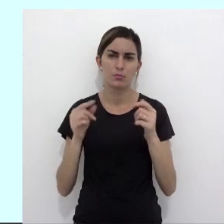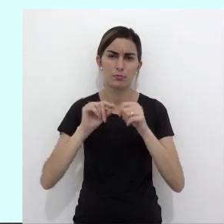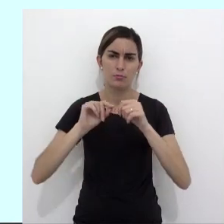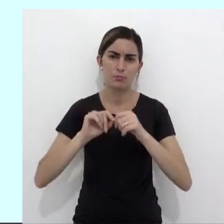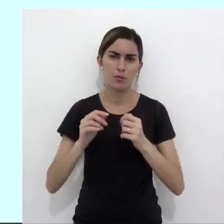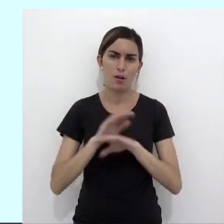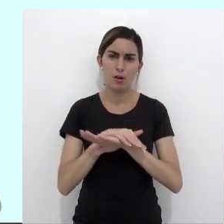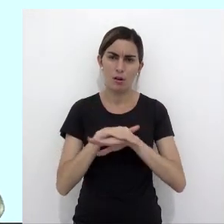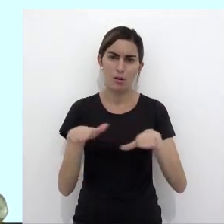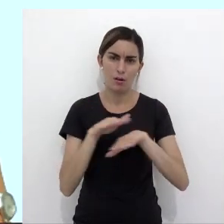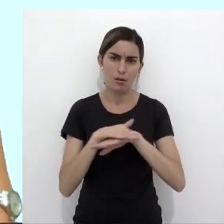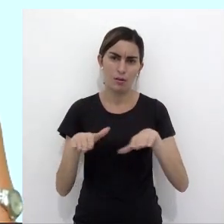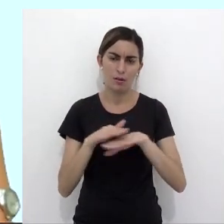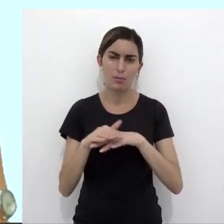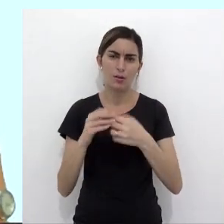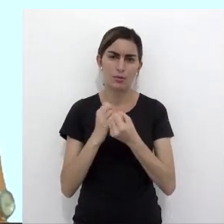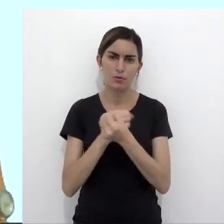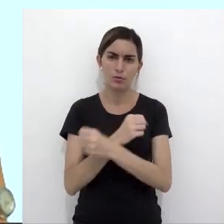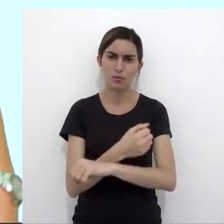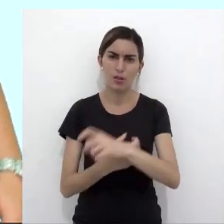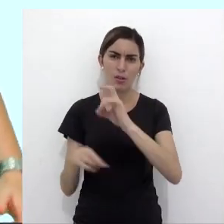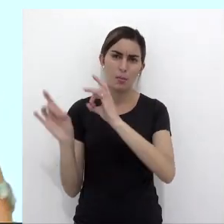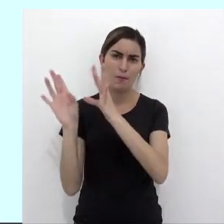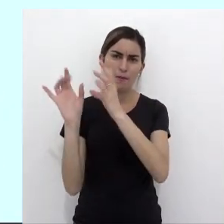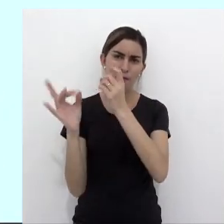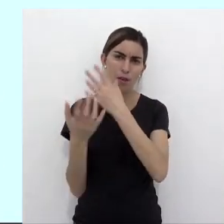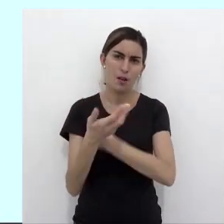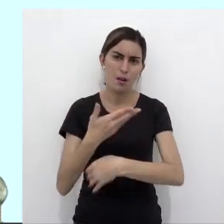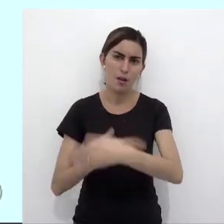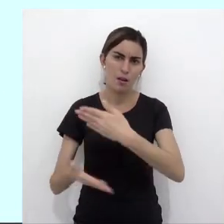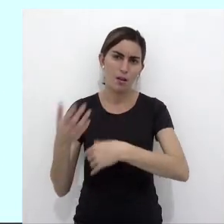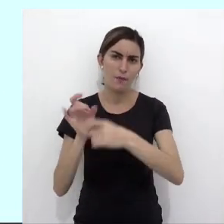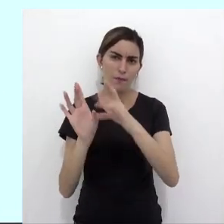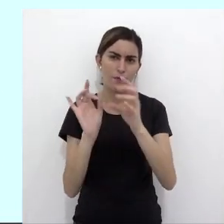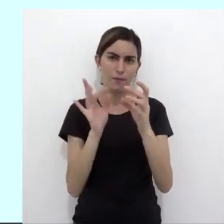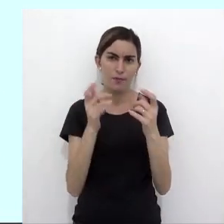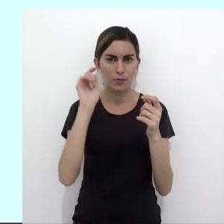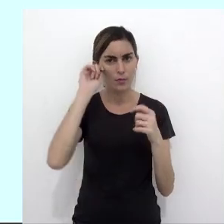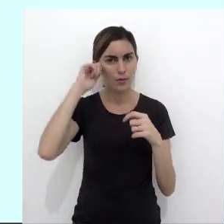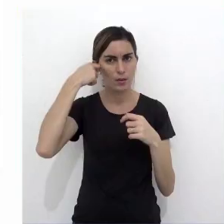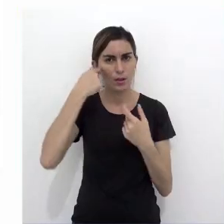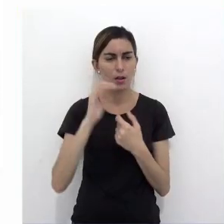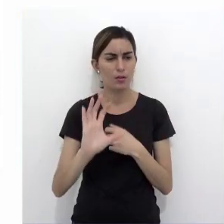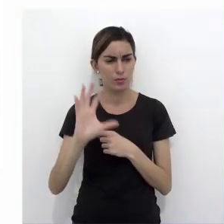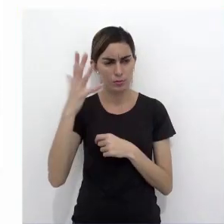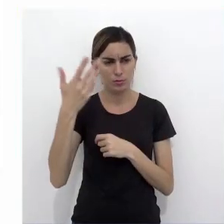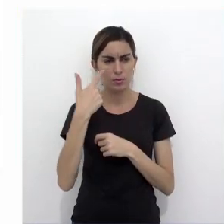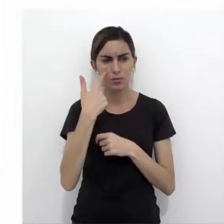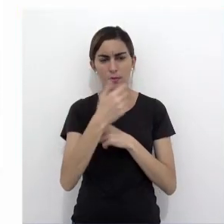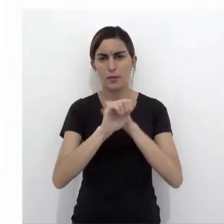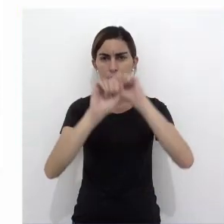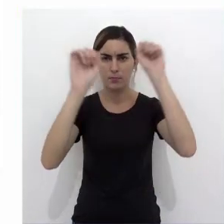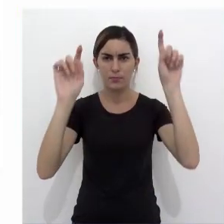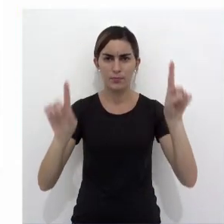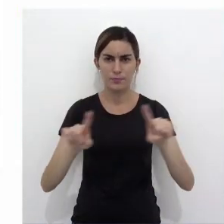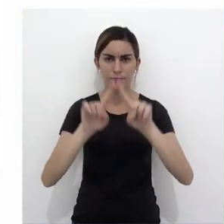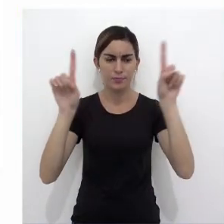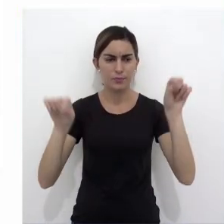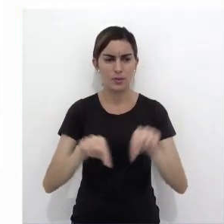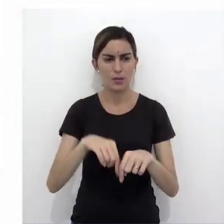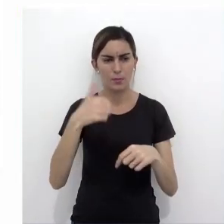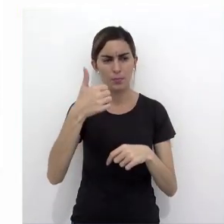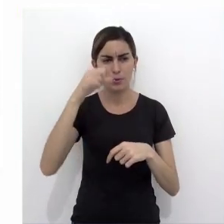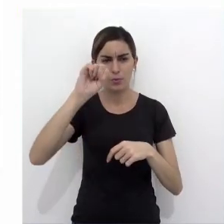acabasse, inclusive, com o tráfico negreiro. O que aconteceu? Nesse esquema aí, vocês podem observar que em